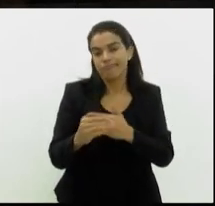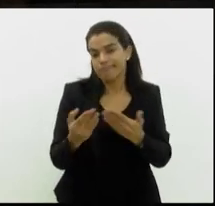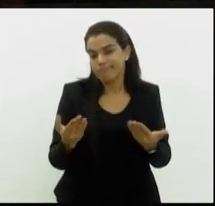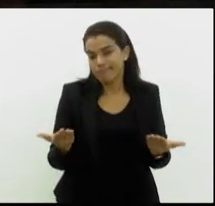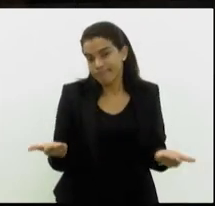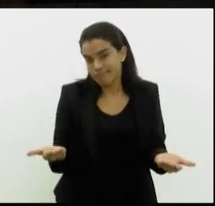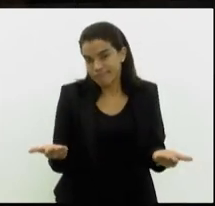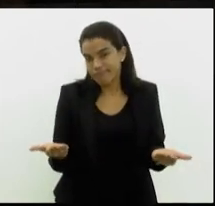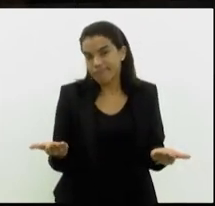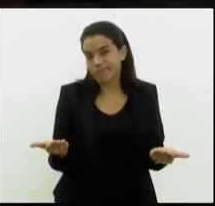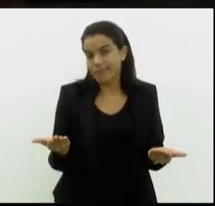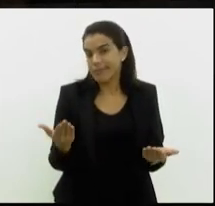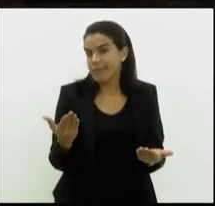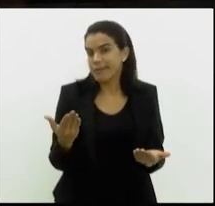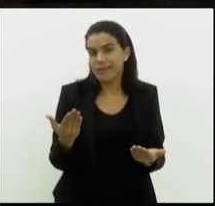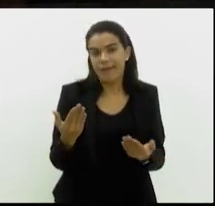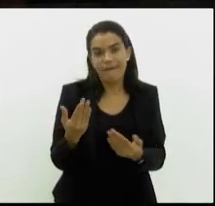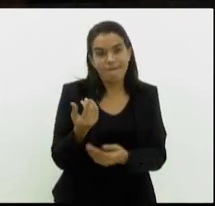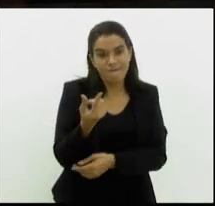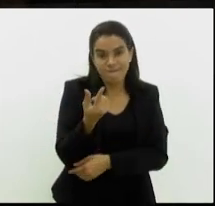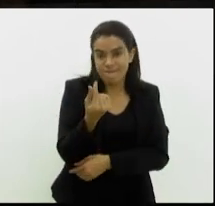seguramente tem a tarifa